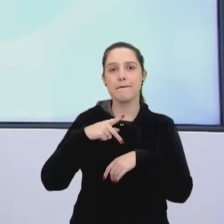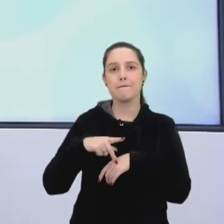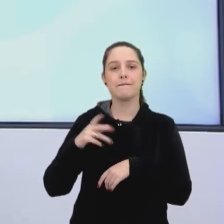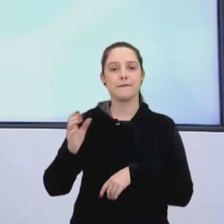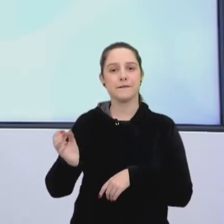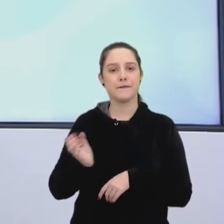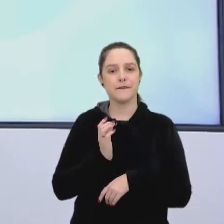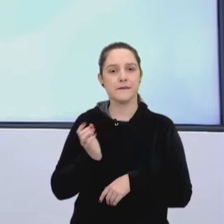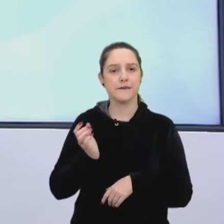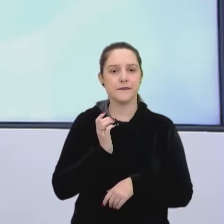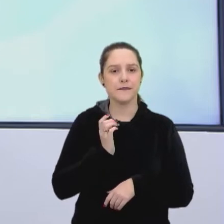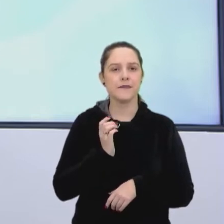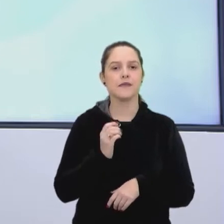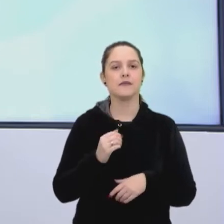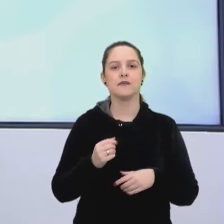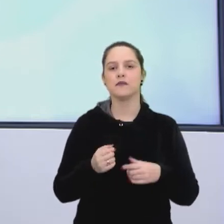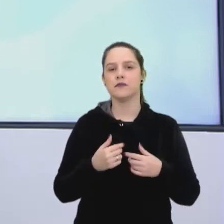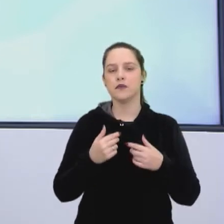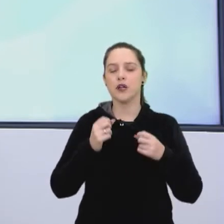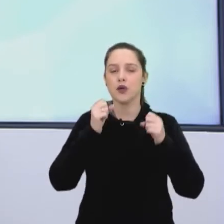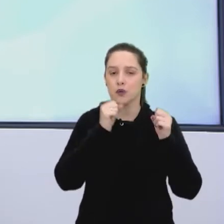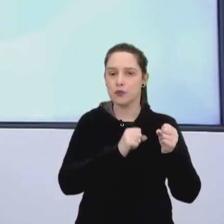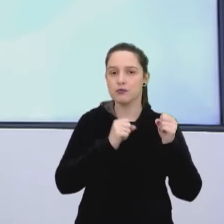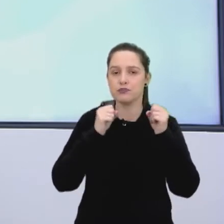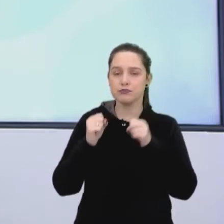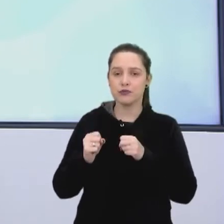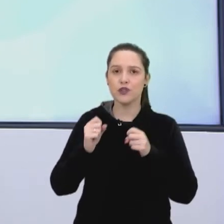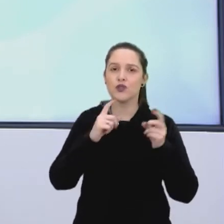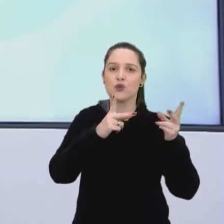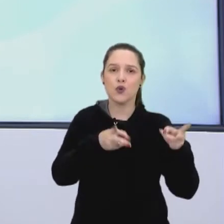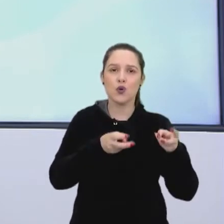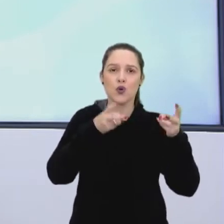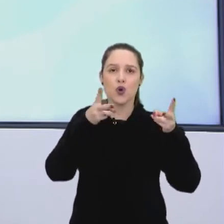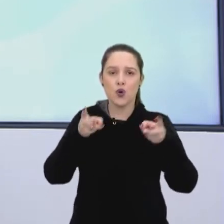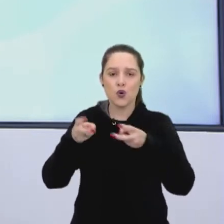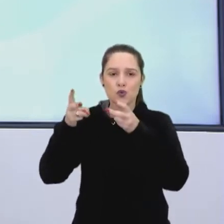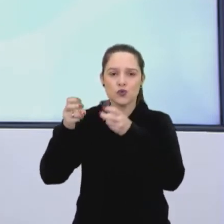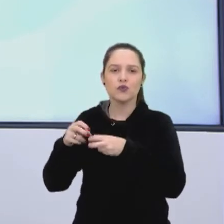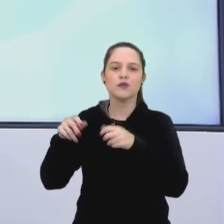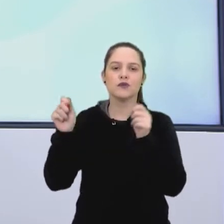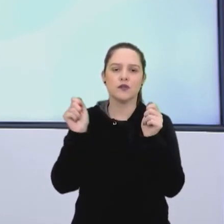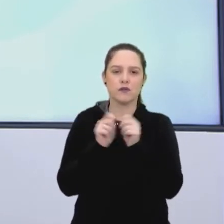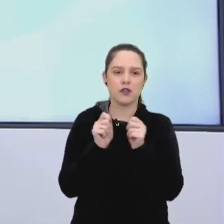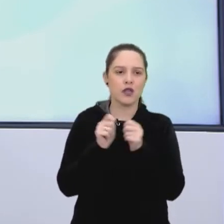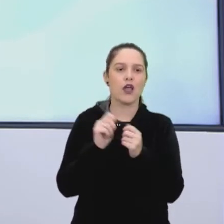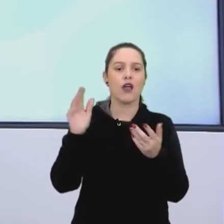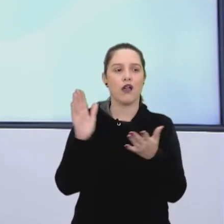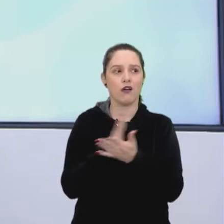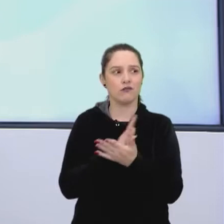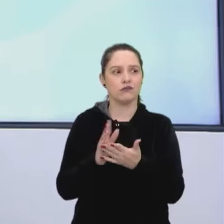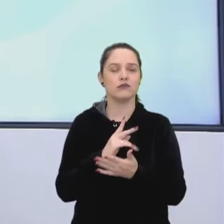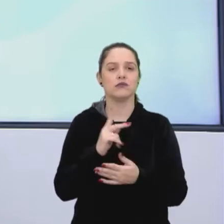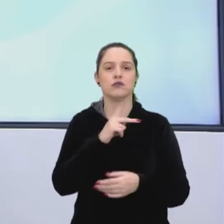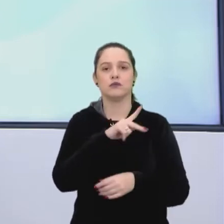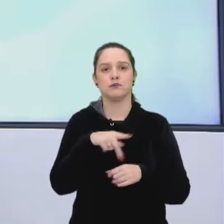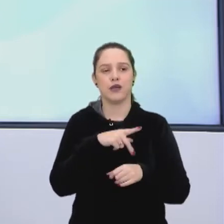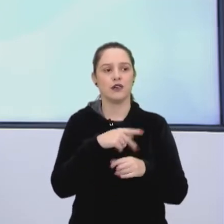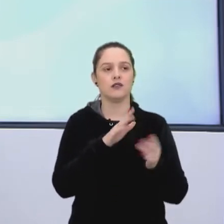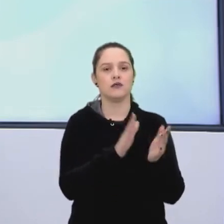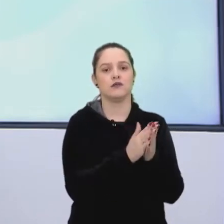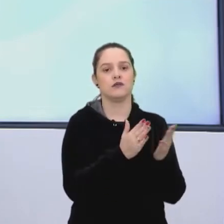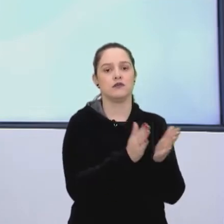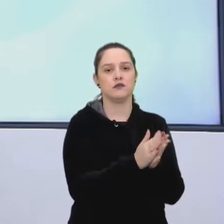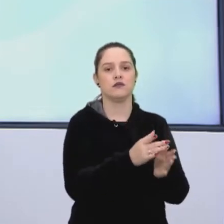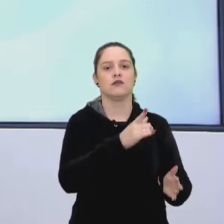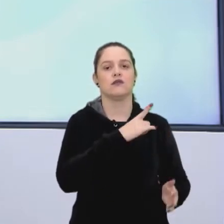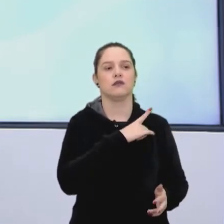tenham que diminuir, né, o seu poder de consumo, mas também fazer com que os países pobres, né, mais pobres aí, tenham